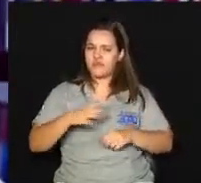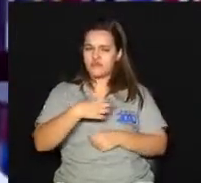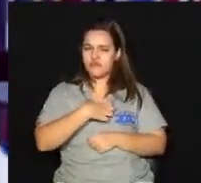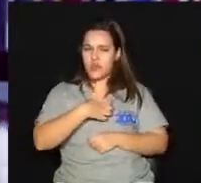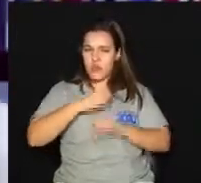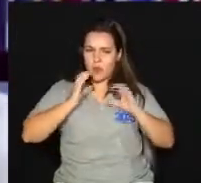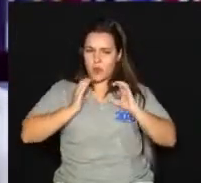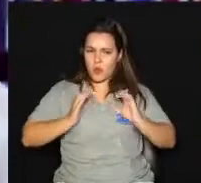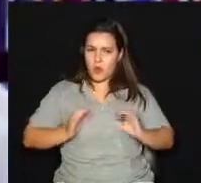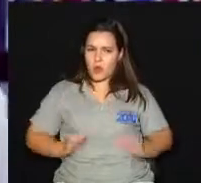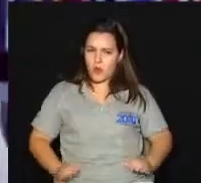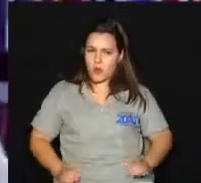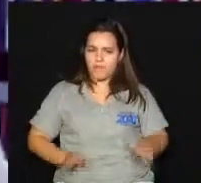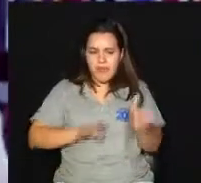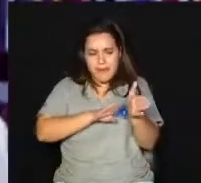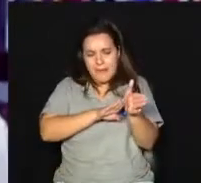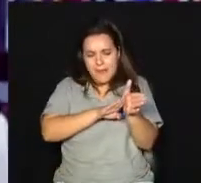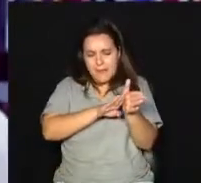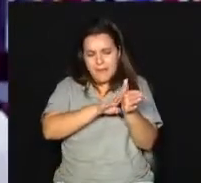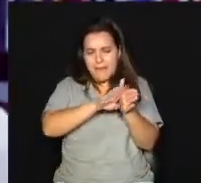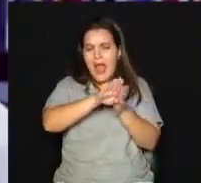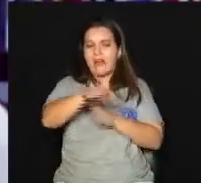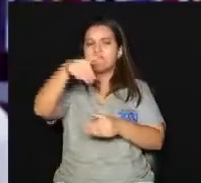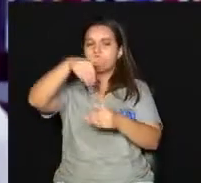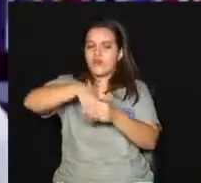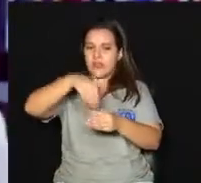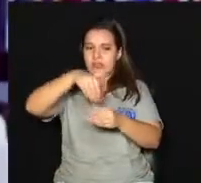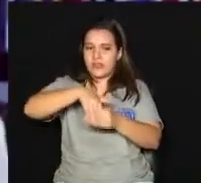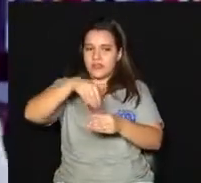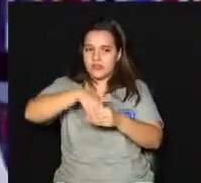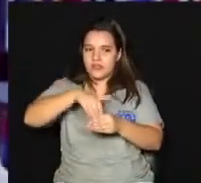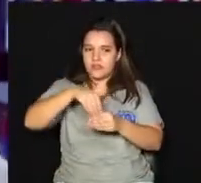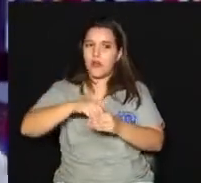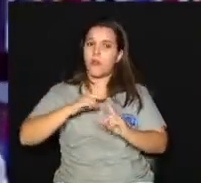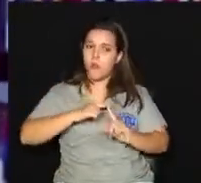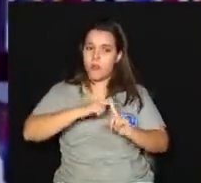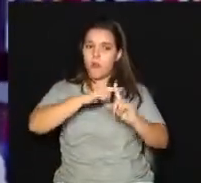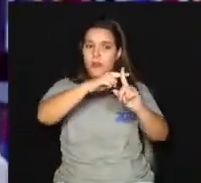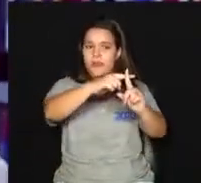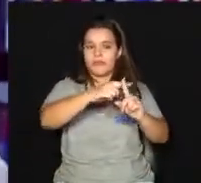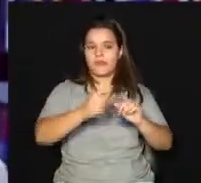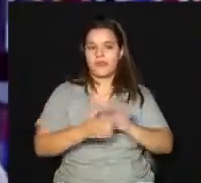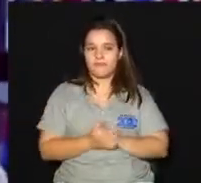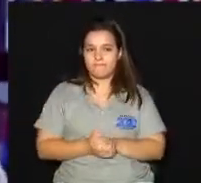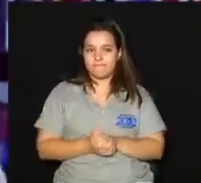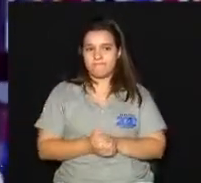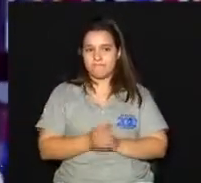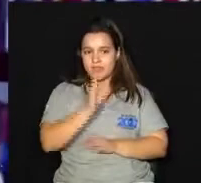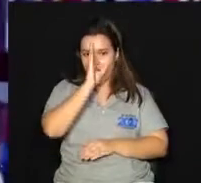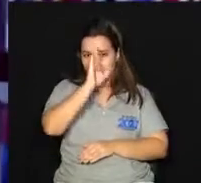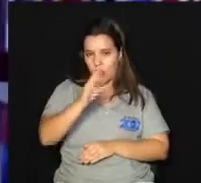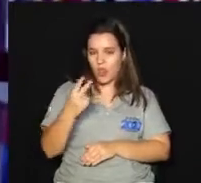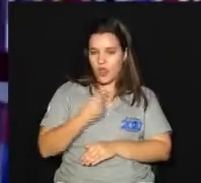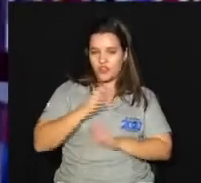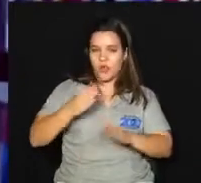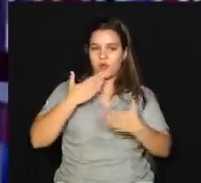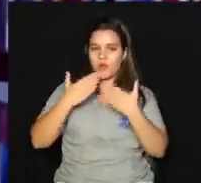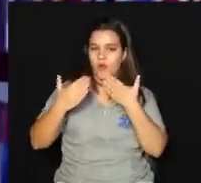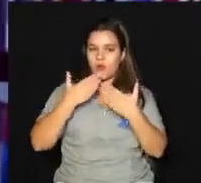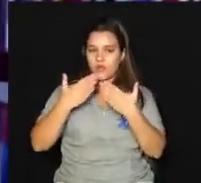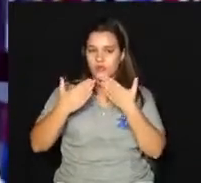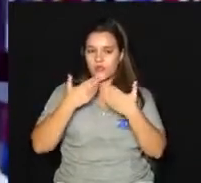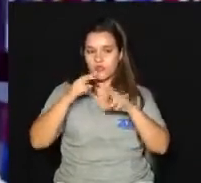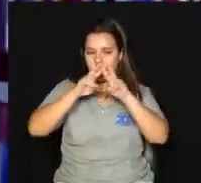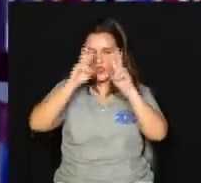comportamento de projeção eleitoral extremamente positivo, principalmente por aquilo que nós já havíamos discutido,